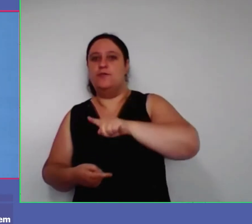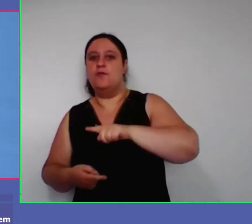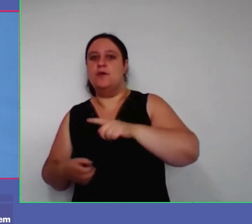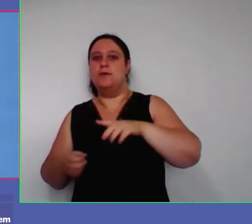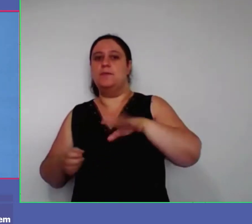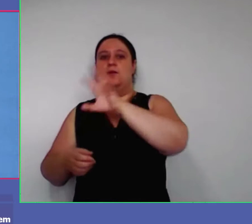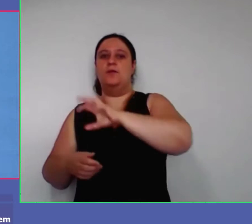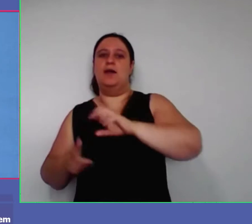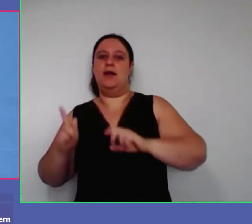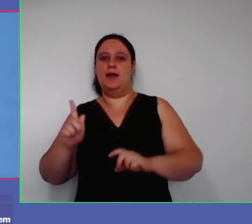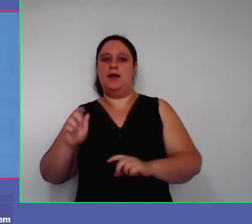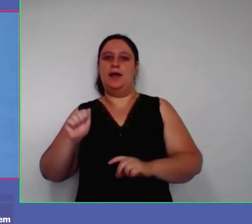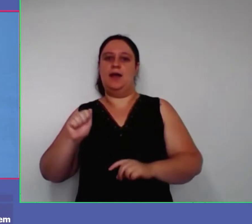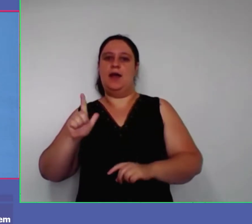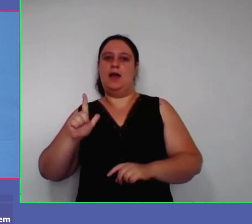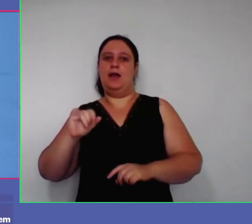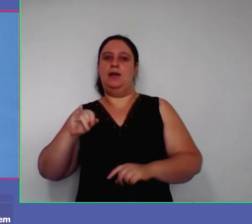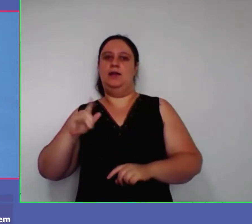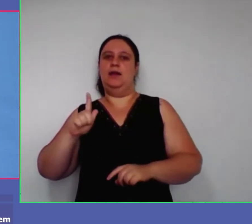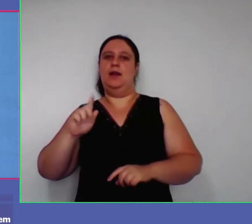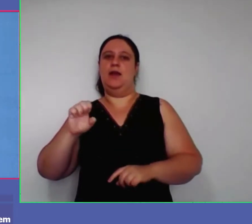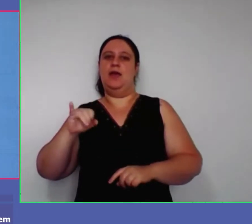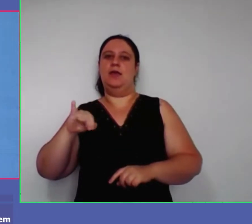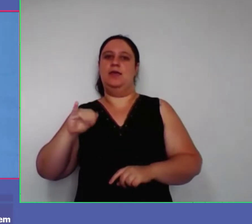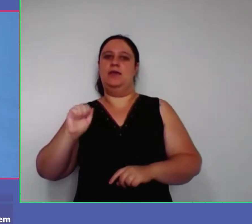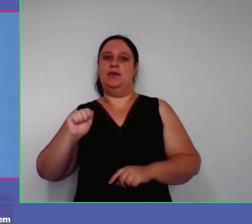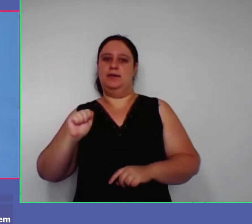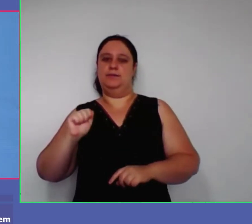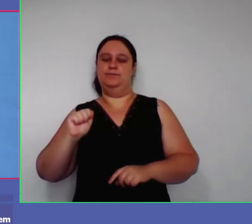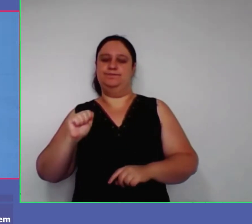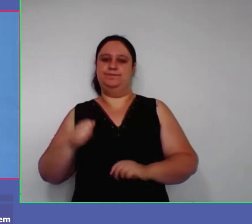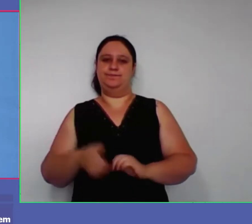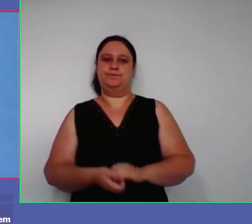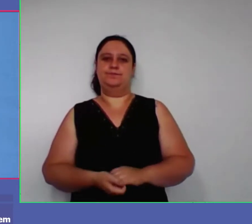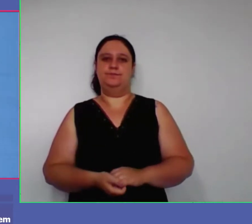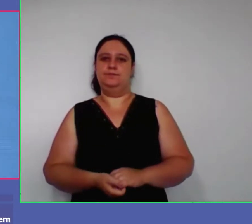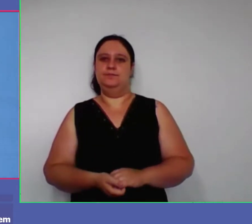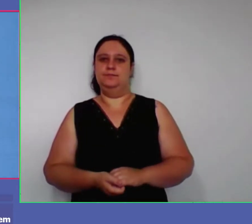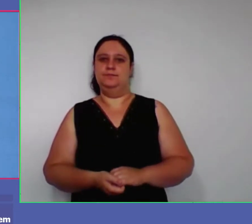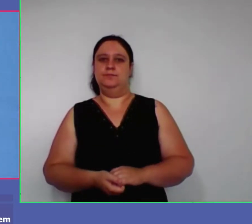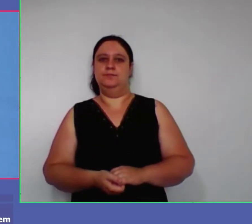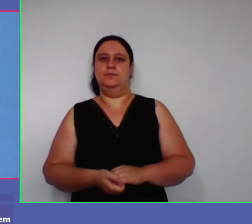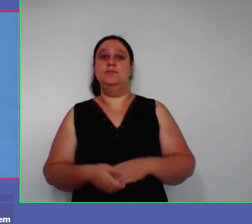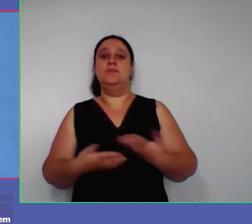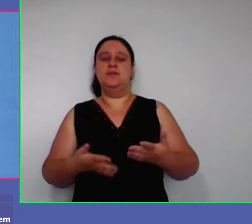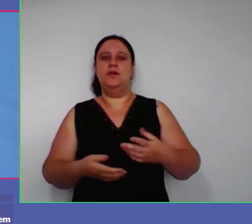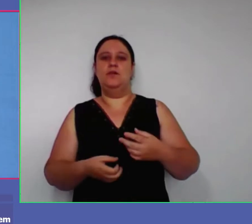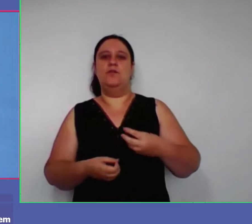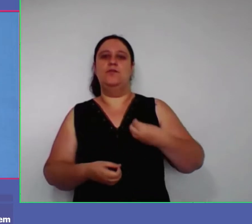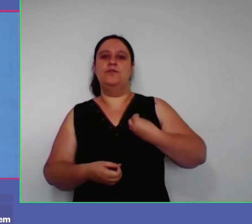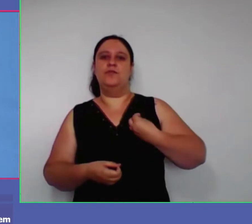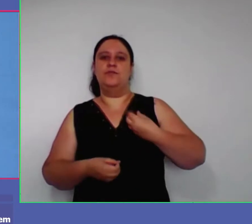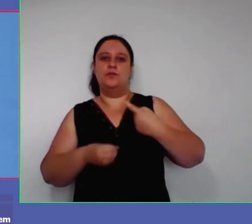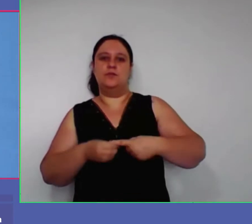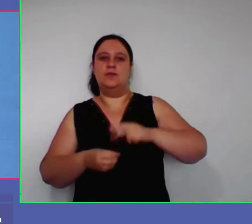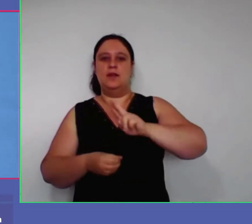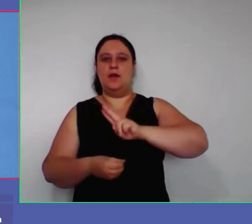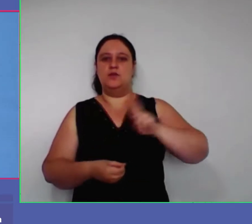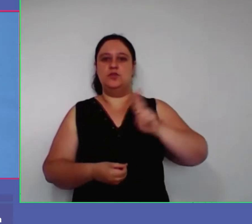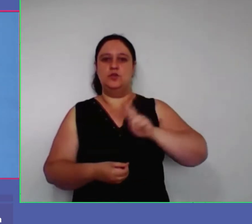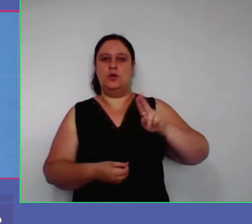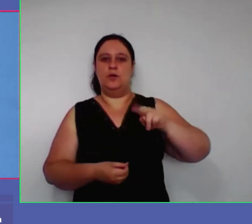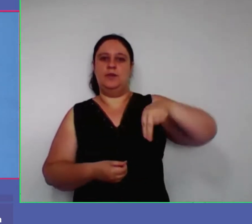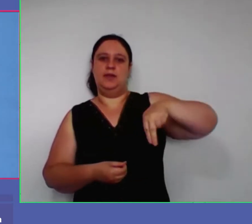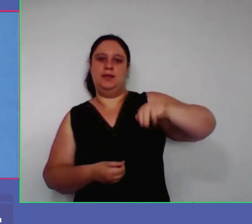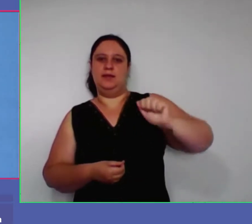ele não voltou para Belém, ele foi para as regiões da Galileia, e foi habitar numa cidade chamada de Nazaré, para